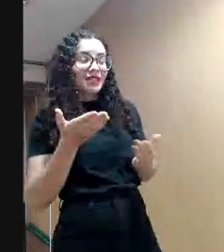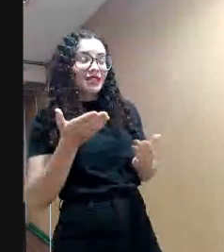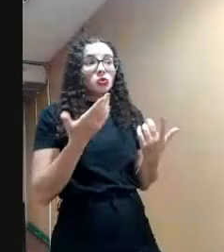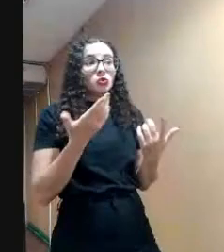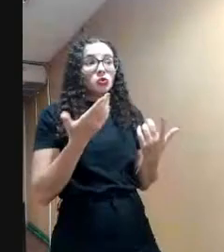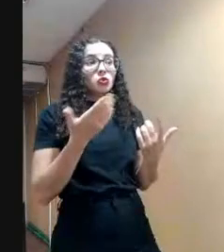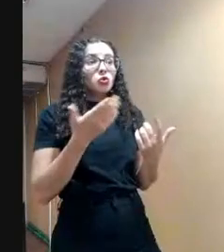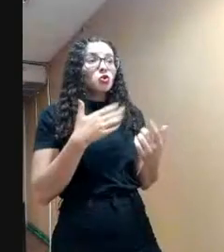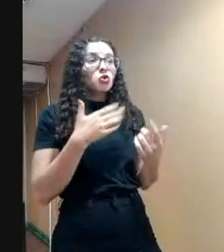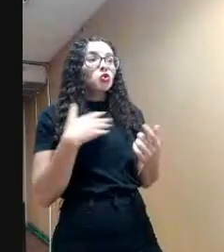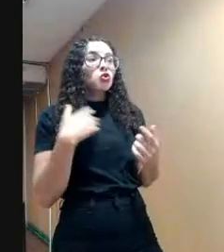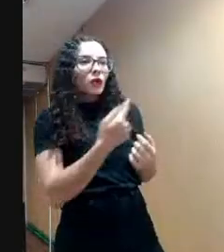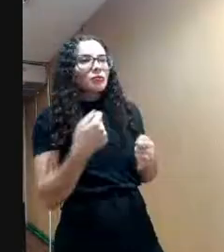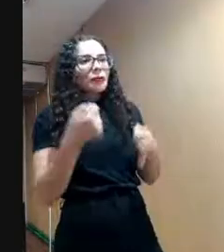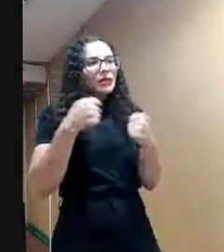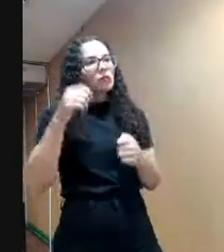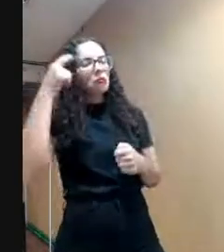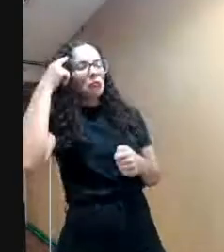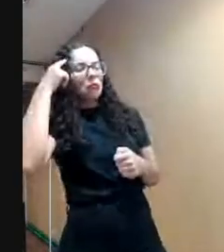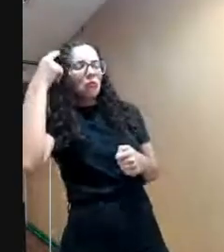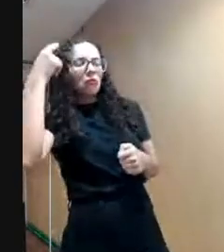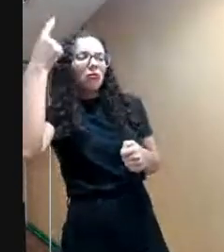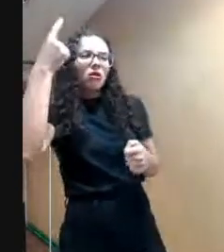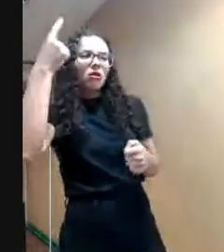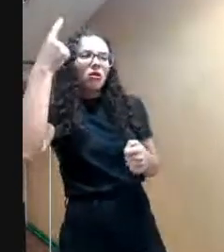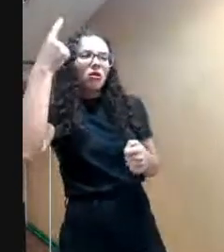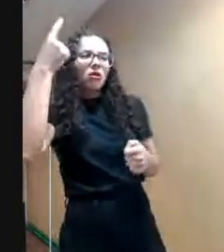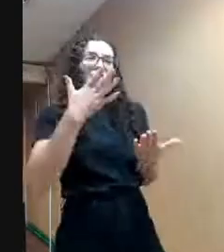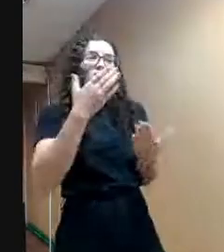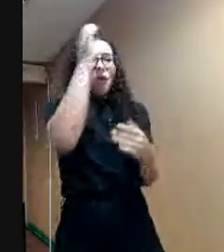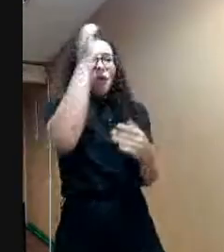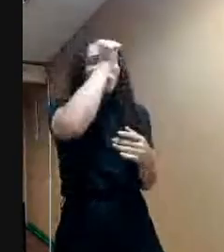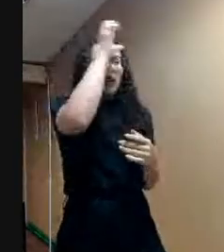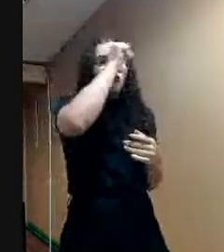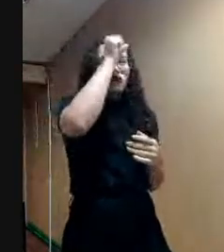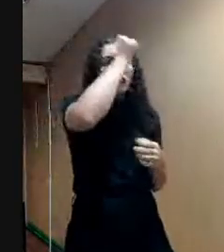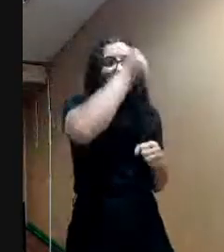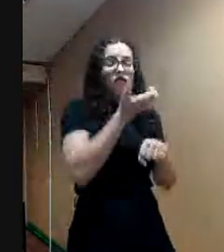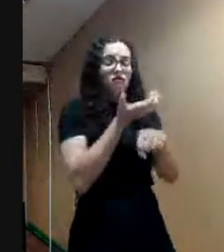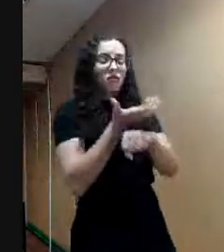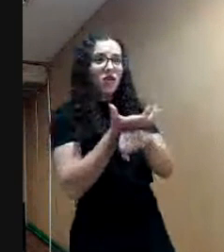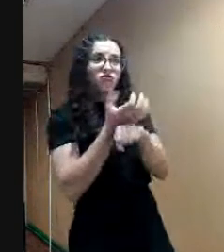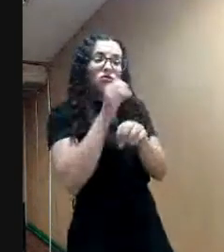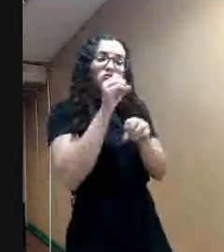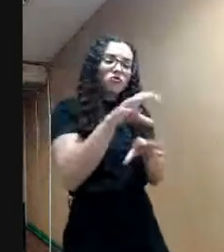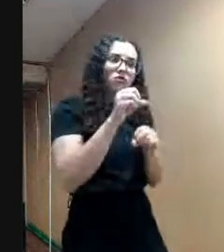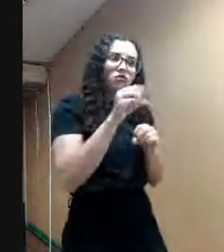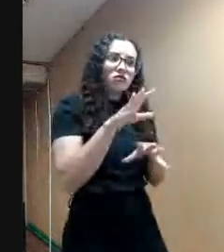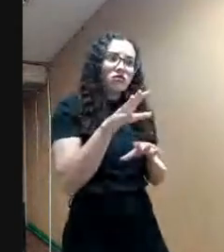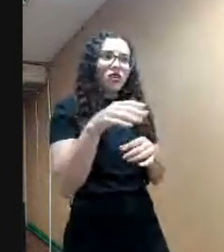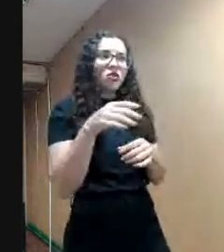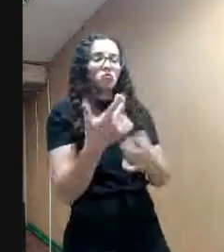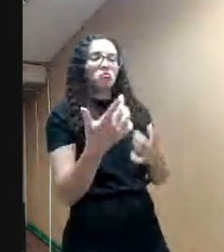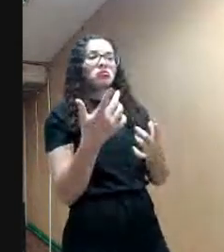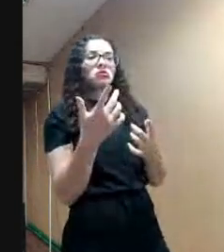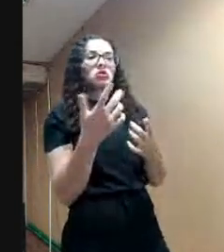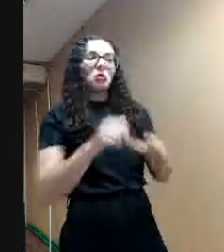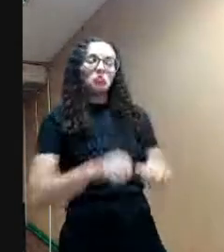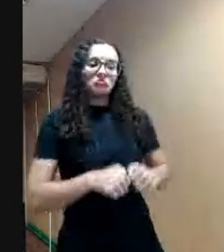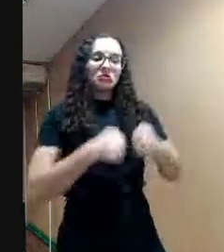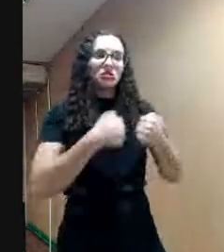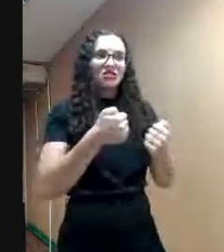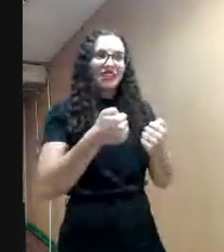de ensino, aprendizagem e de avaliação desta disciplina é um dos maiores desafios da